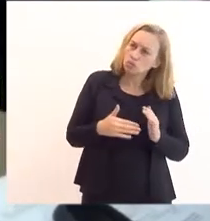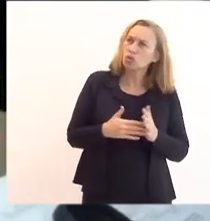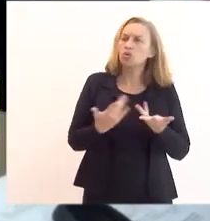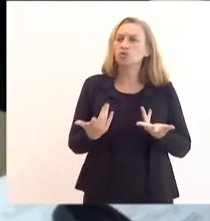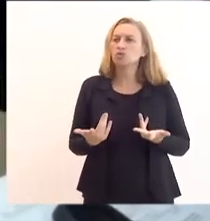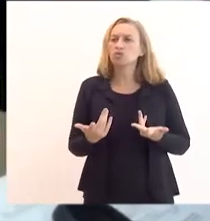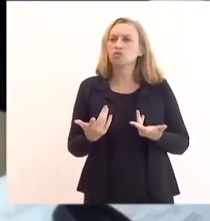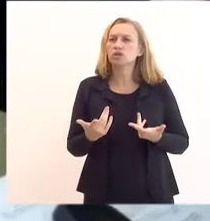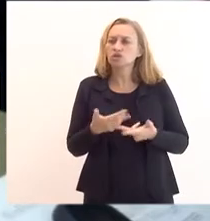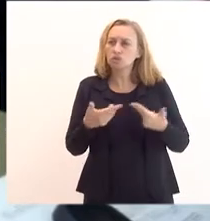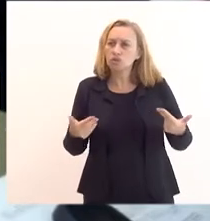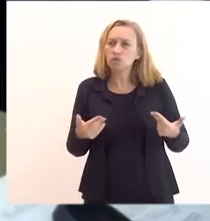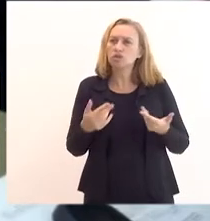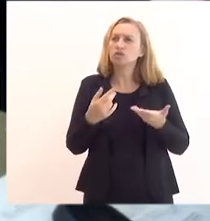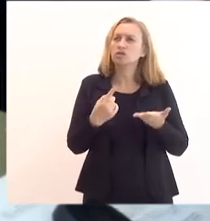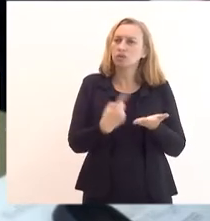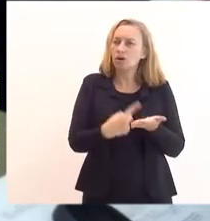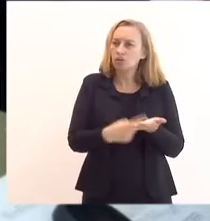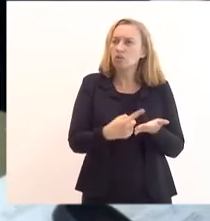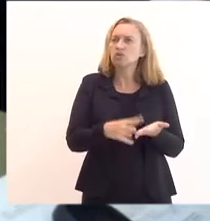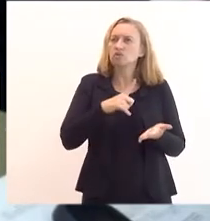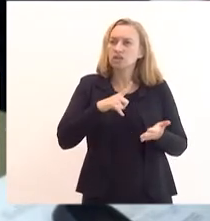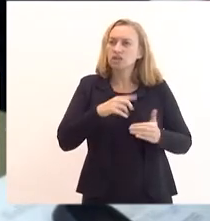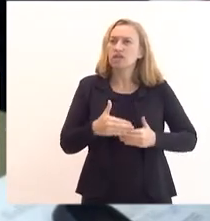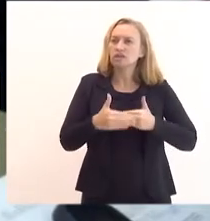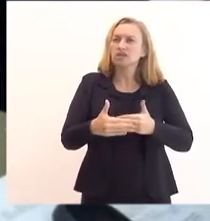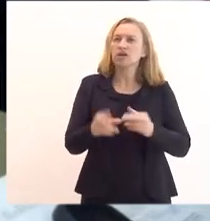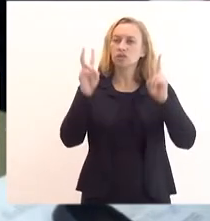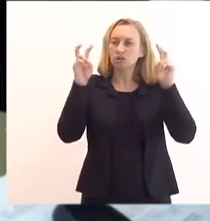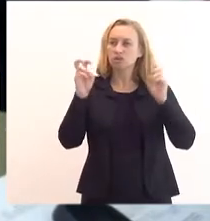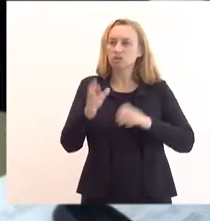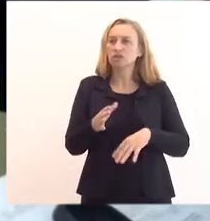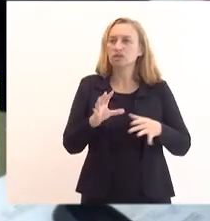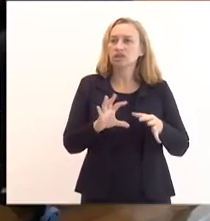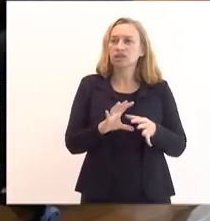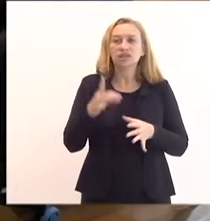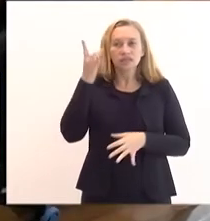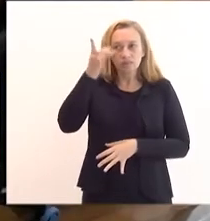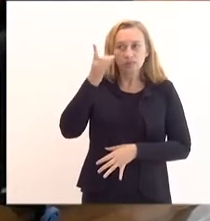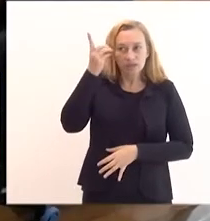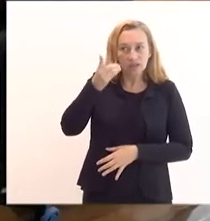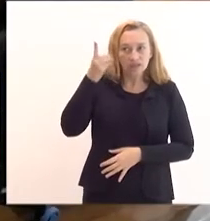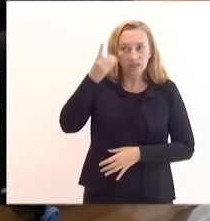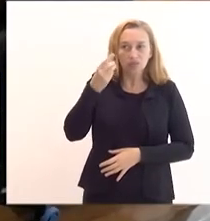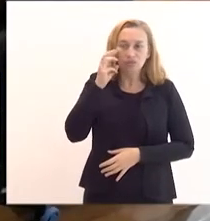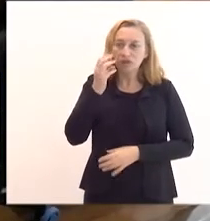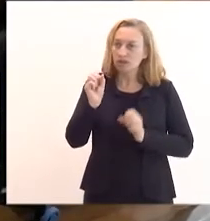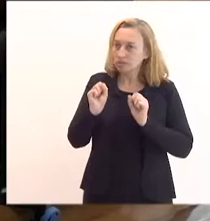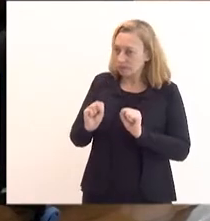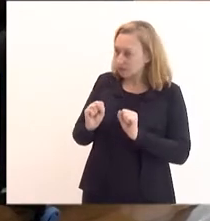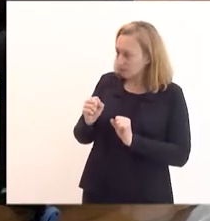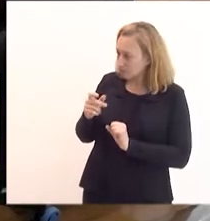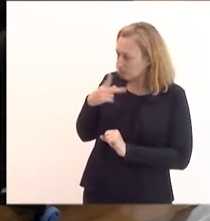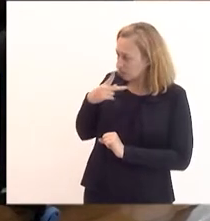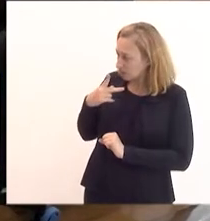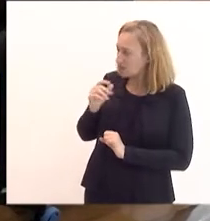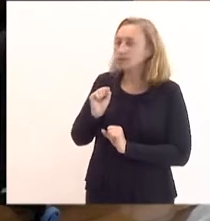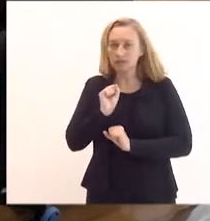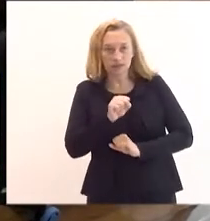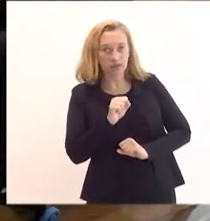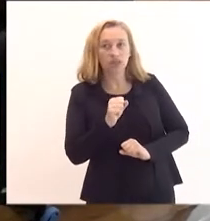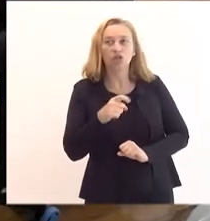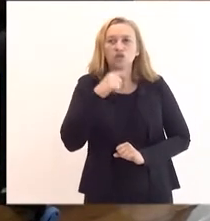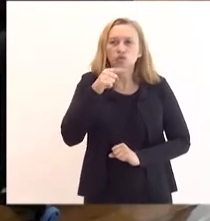aqui um acordo e avançar com a votação da matéria. Deputado Valdeck, me permite uma parte na sua fala? Pois não, claro. Eu tenho